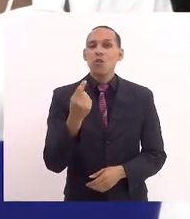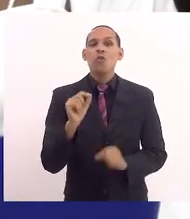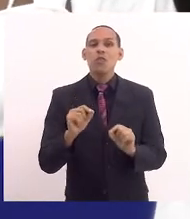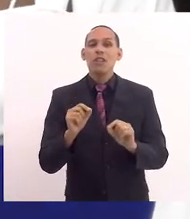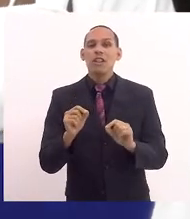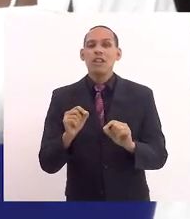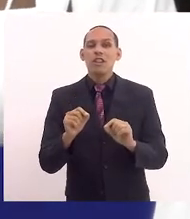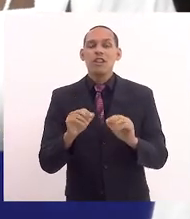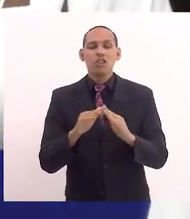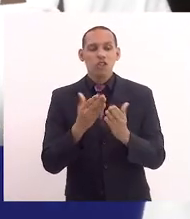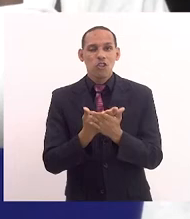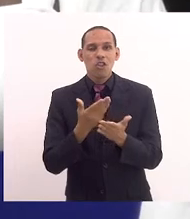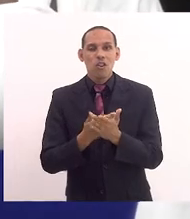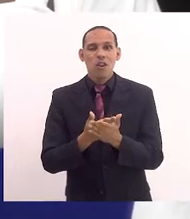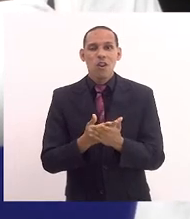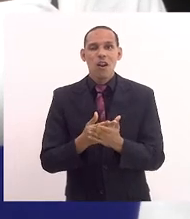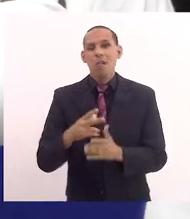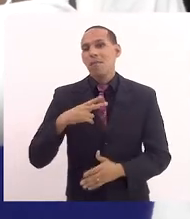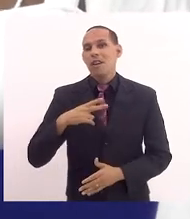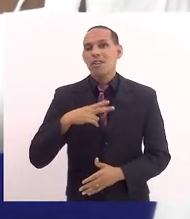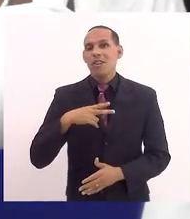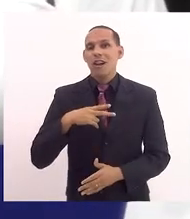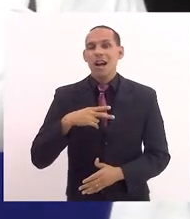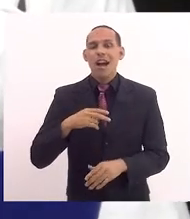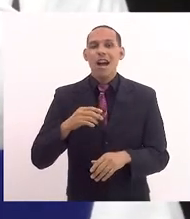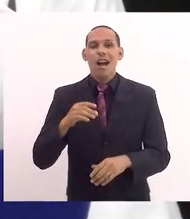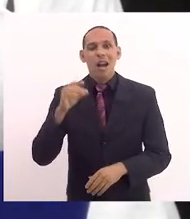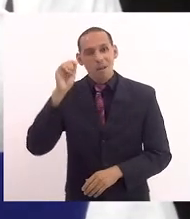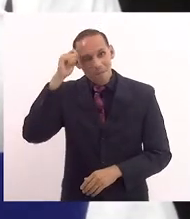colégio particular, sempre fui o único preto